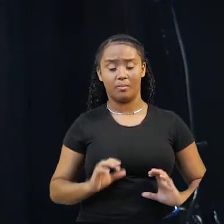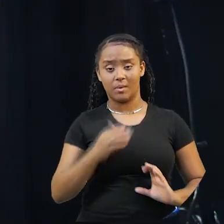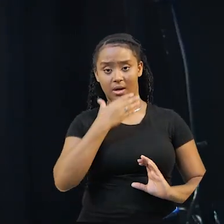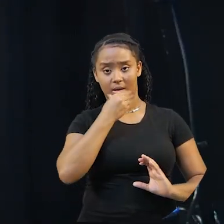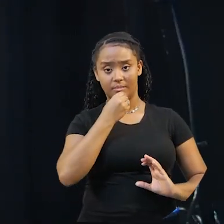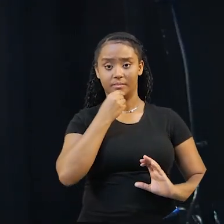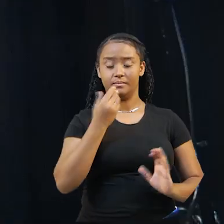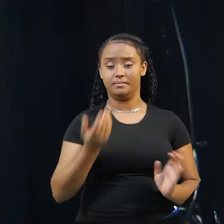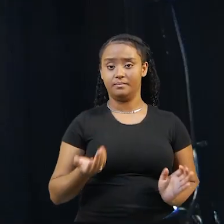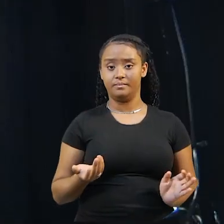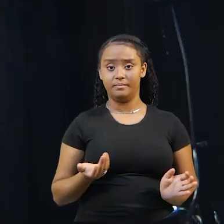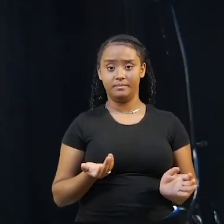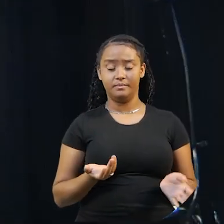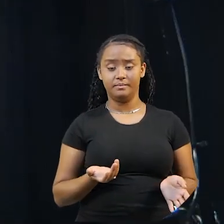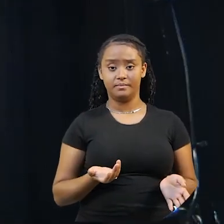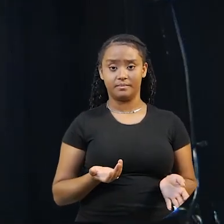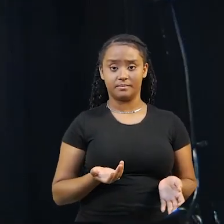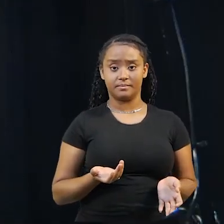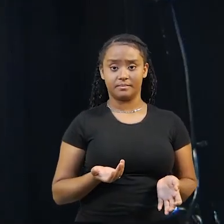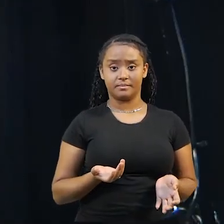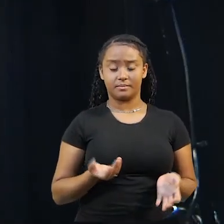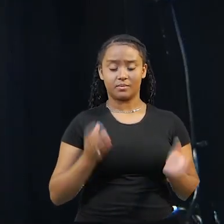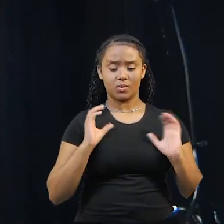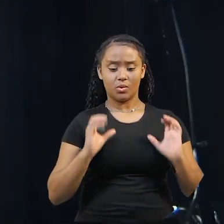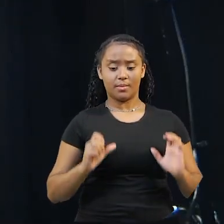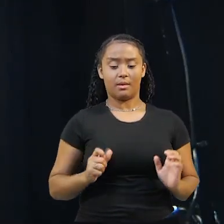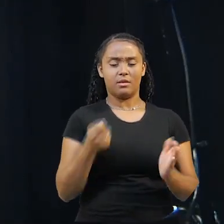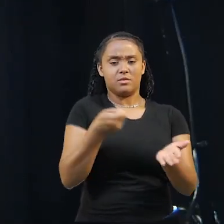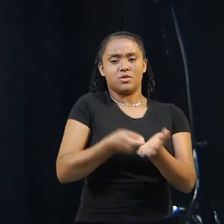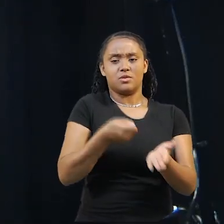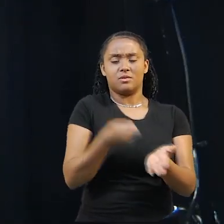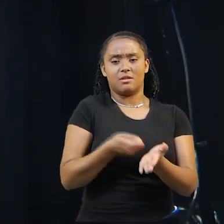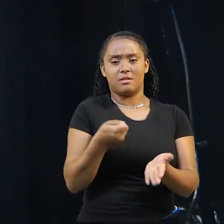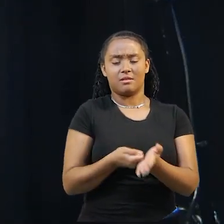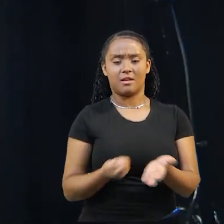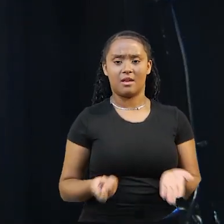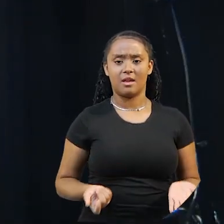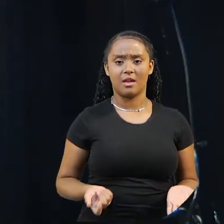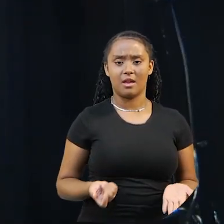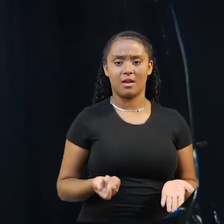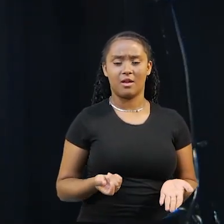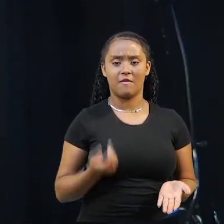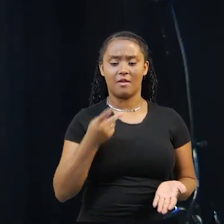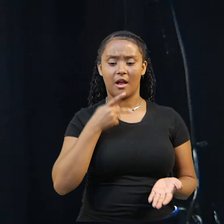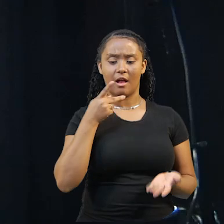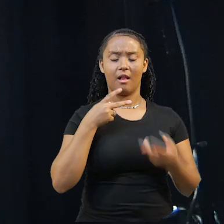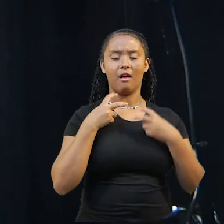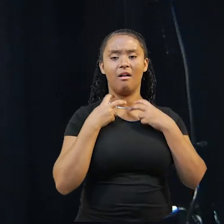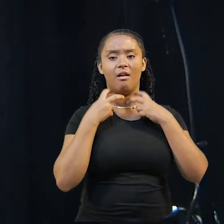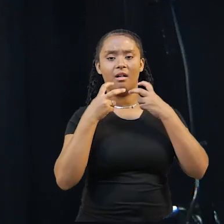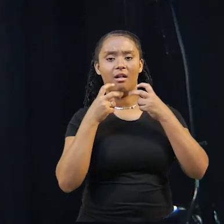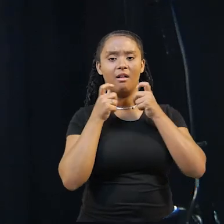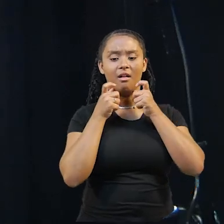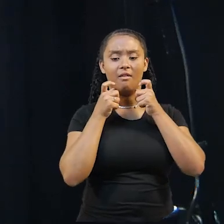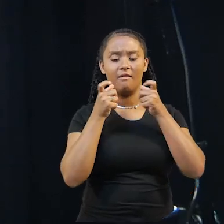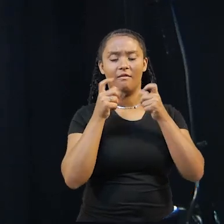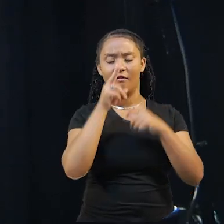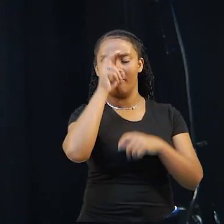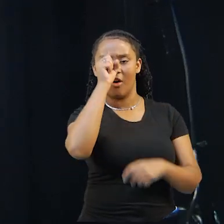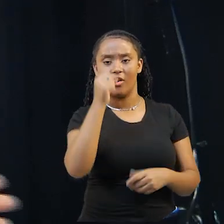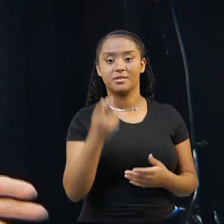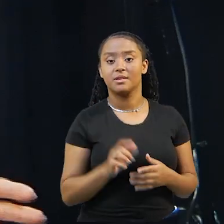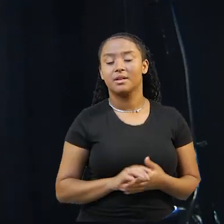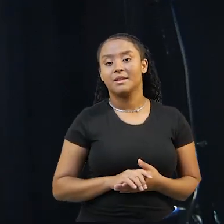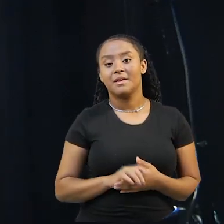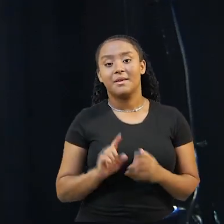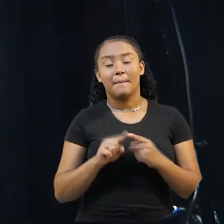era o comportamento atrelado ao gestor. Um comportamento incisivo, firme, com fala alta, forte. E desde